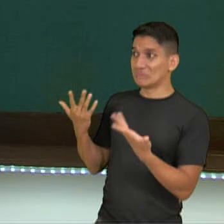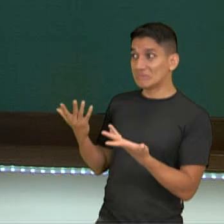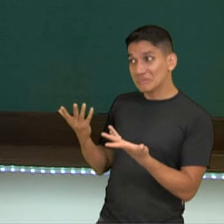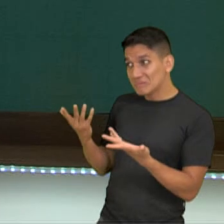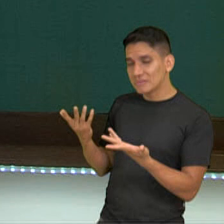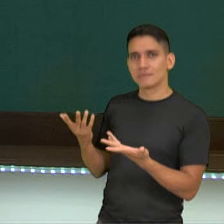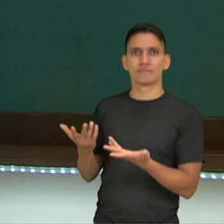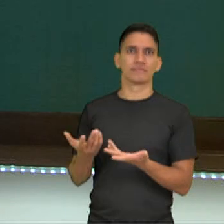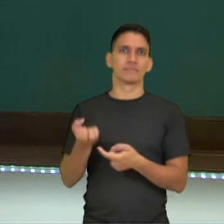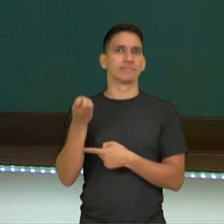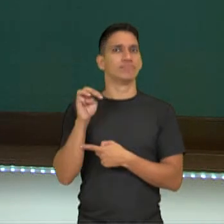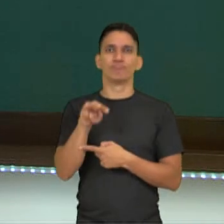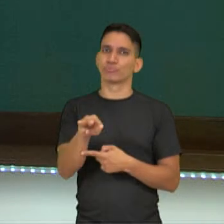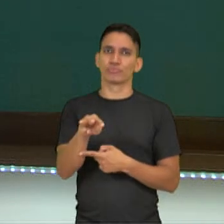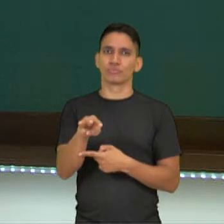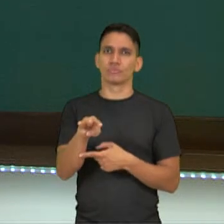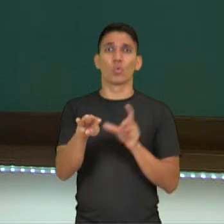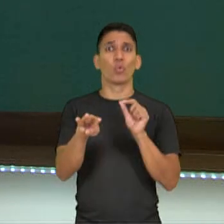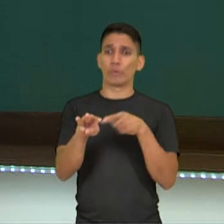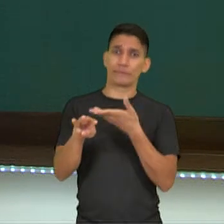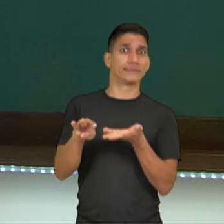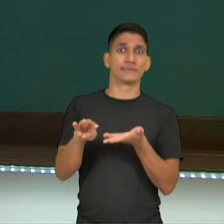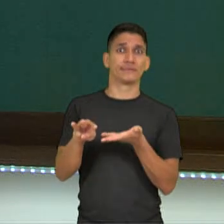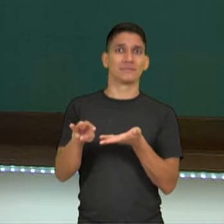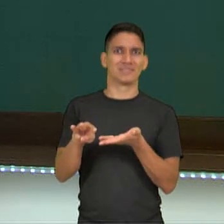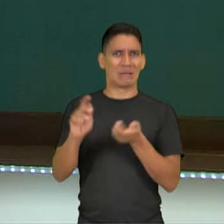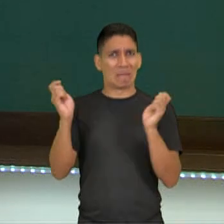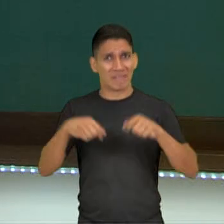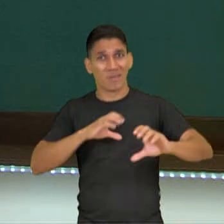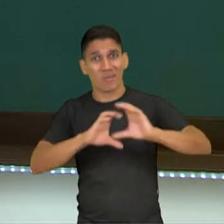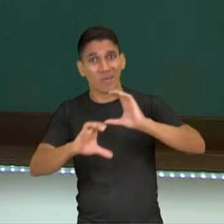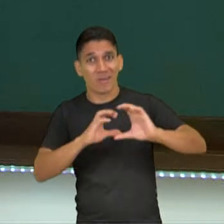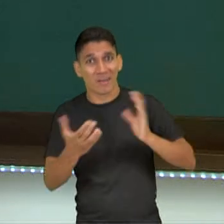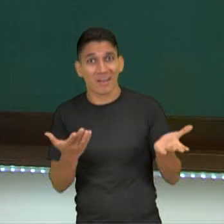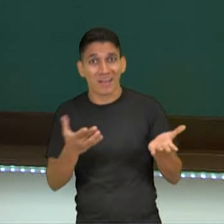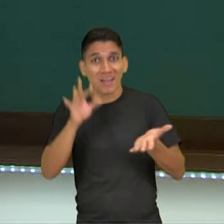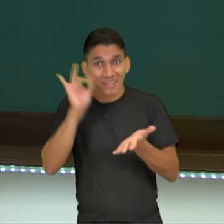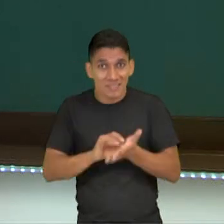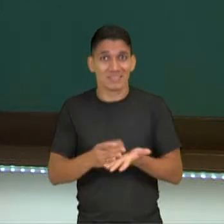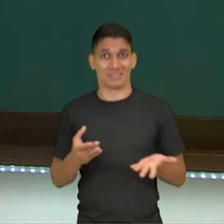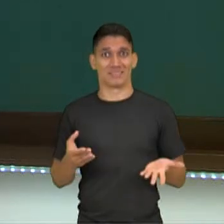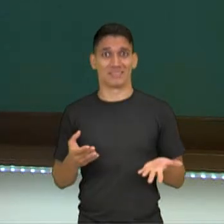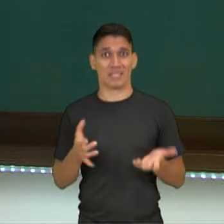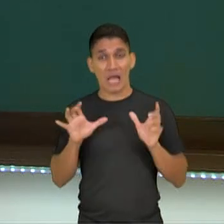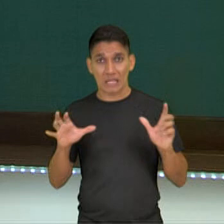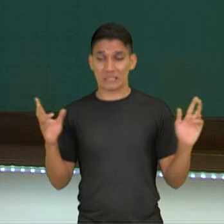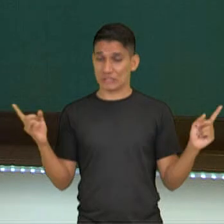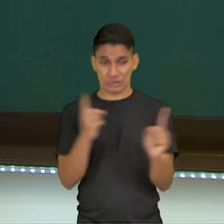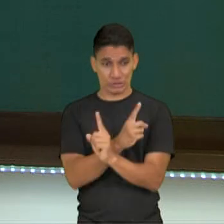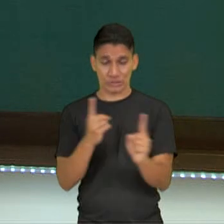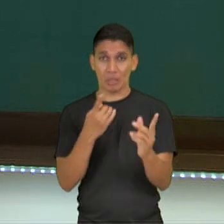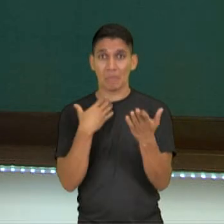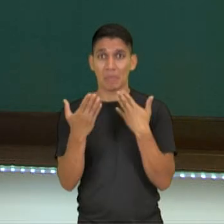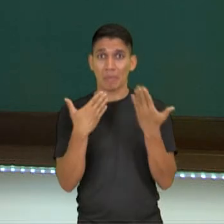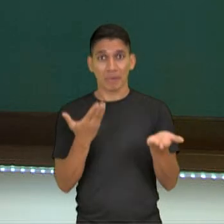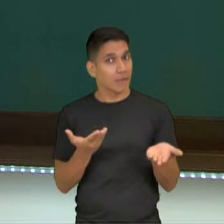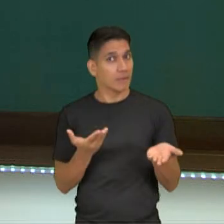reticências, né? Ou seja, será que conseguiram estabelecer uma comunicação efetiva nesse diálogo,